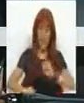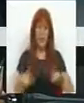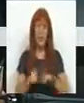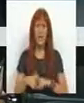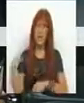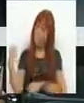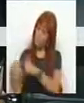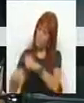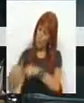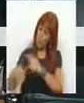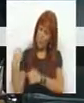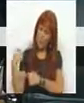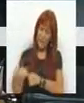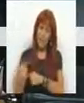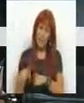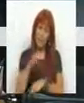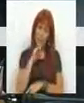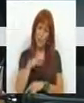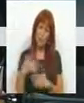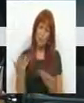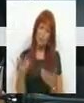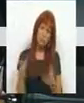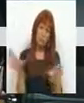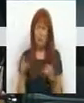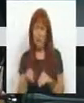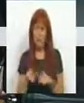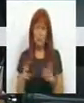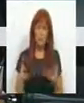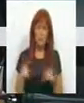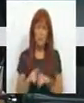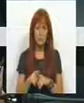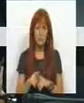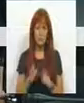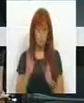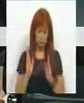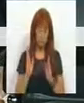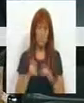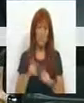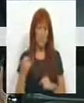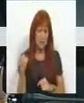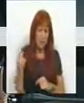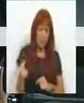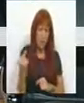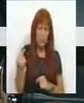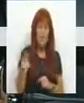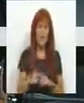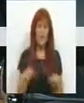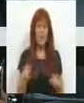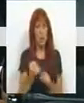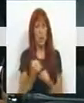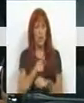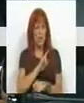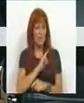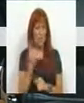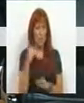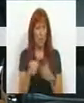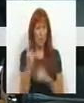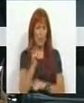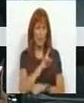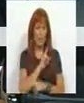vem surgindo, se calhar surgiu com mais acutilância de tempos em tempos, desde que um operador privado, um grupo